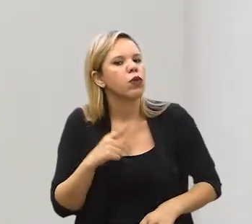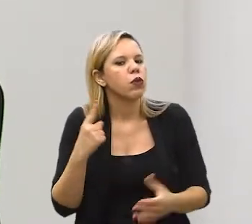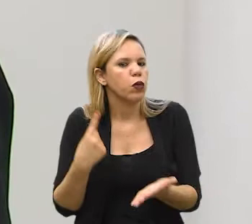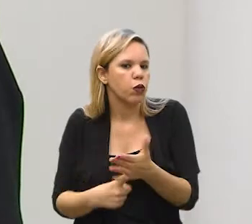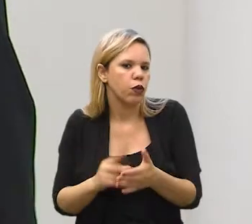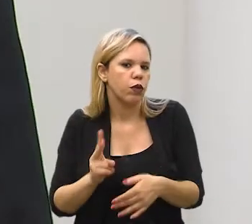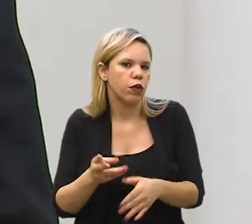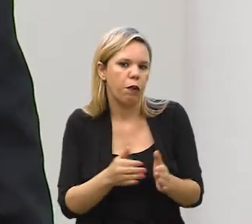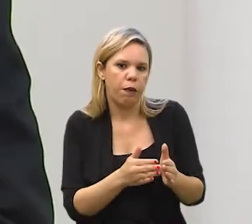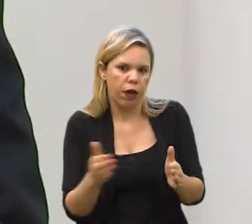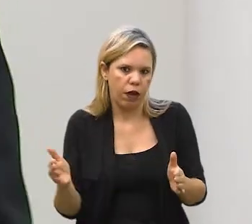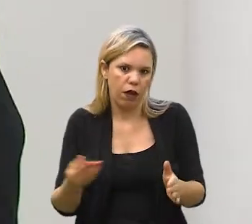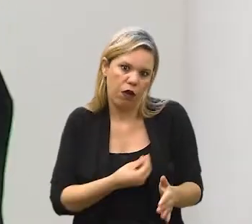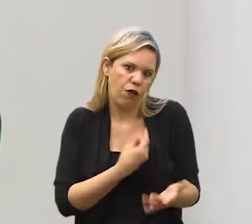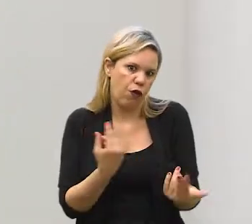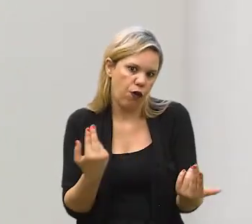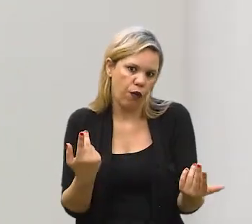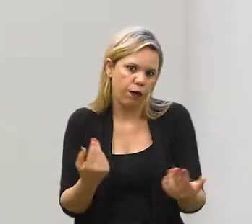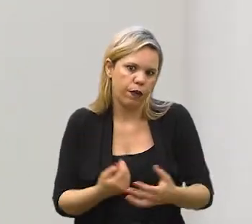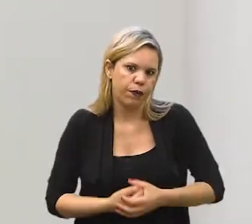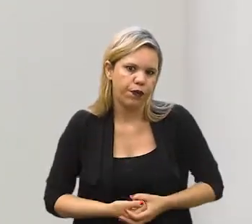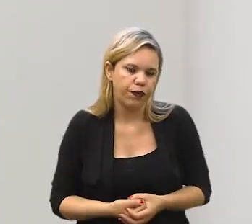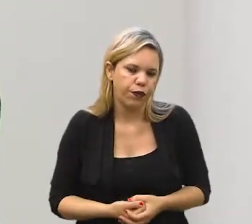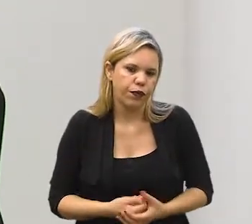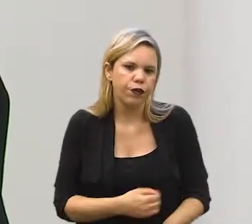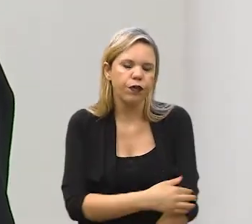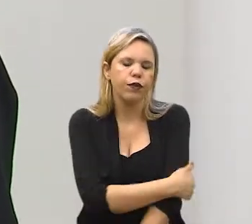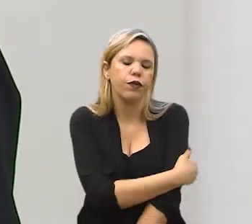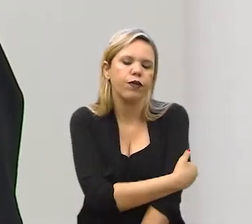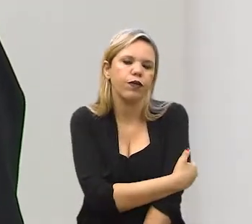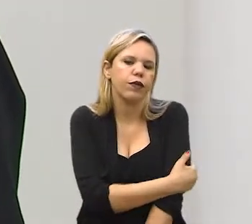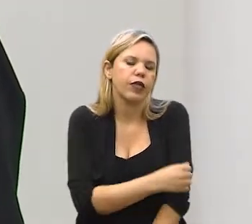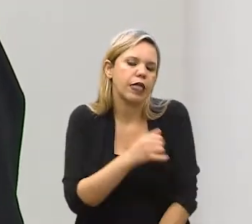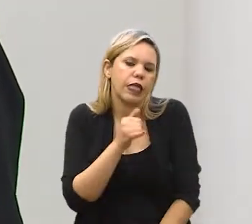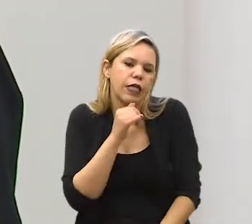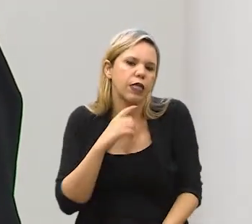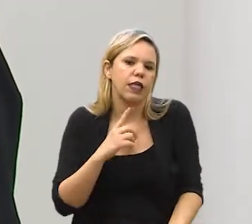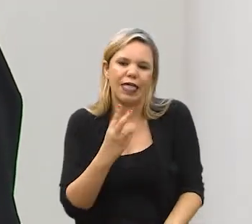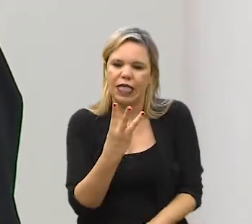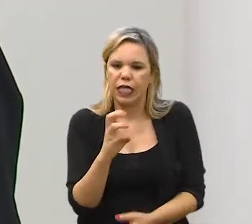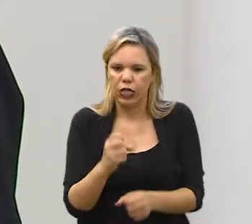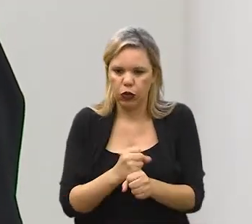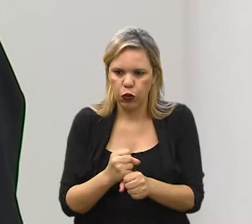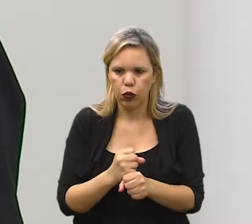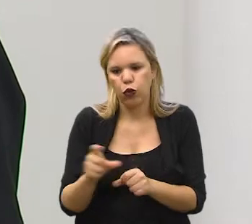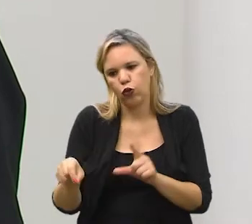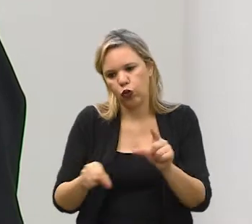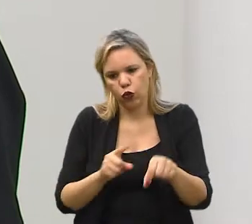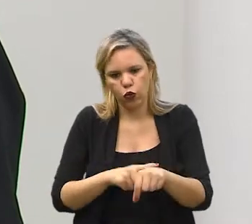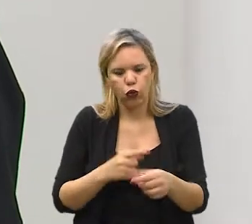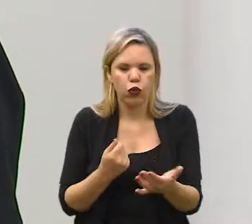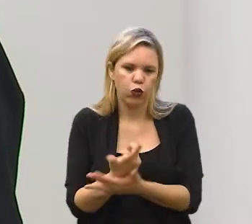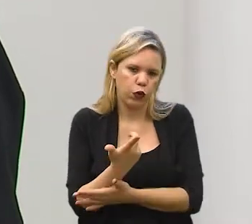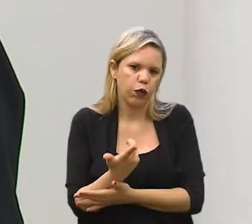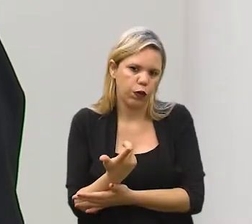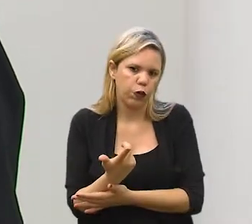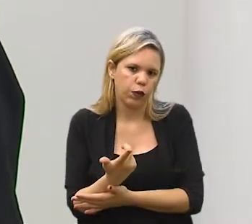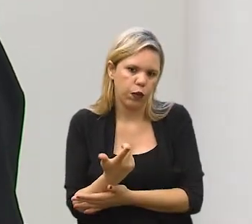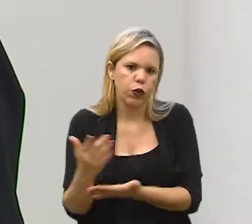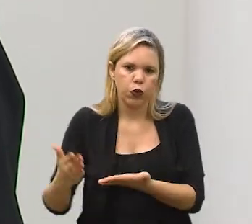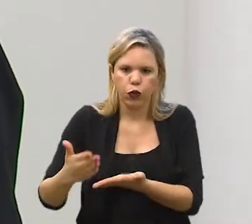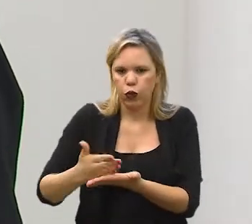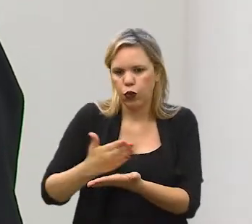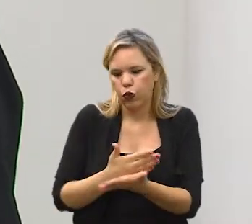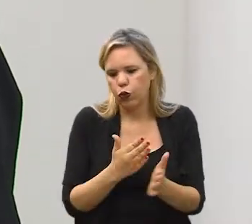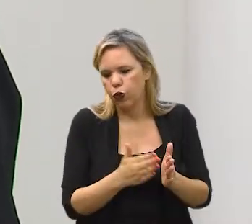compromisso por todo esse período. É uma vida, não deixa de ser uma vida, né? Agora, não necessariamente também 35 anos. Você pode escolher na hora da aquisição do financiamento